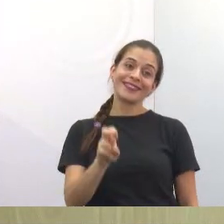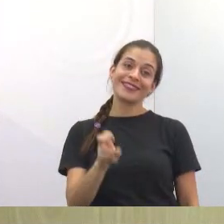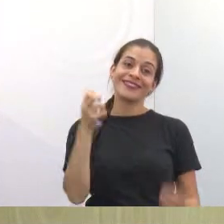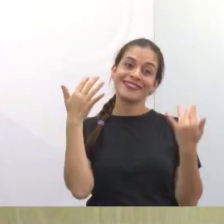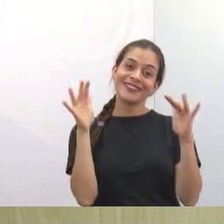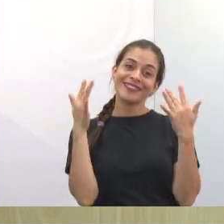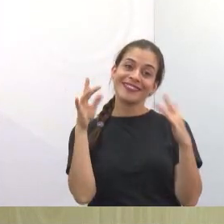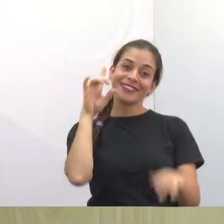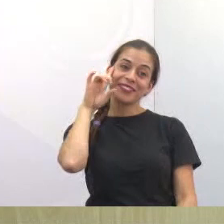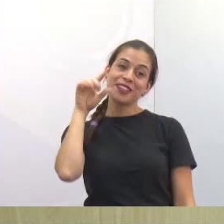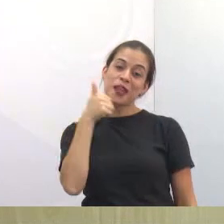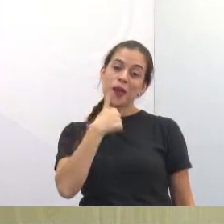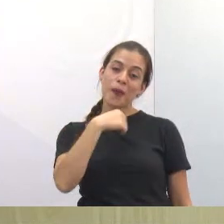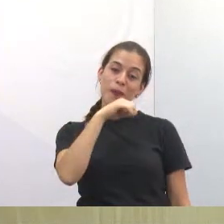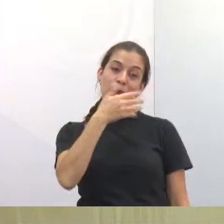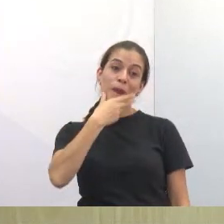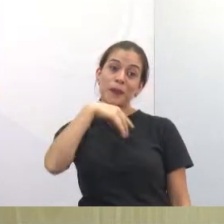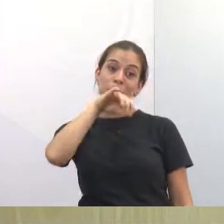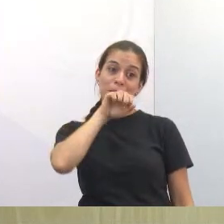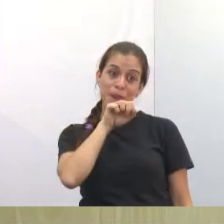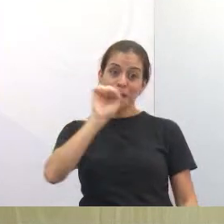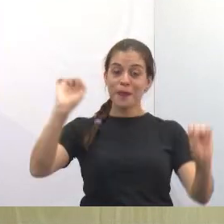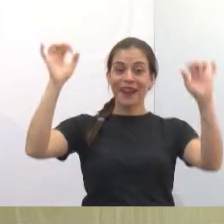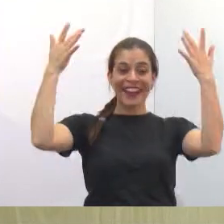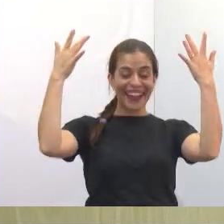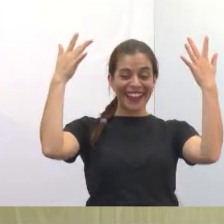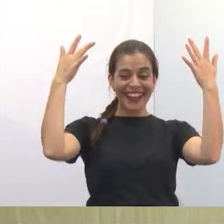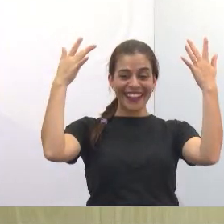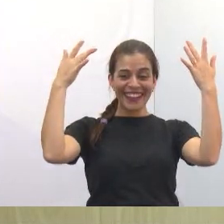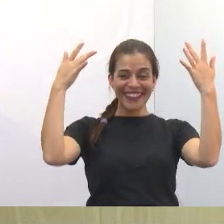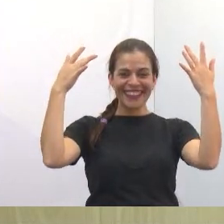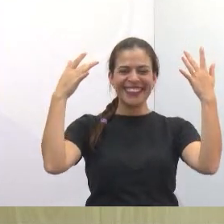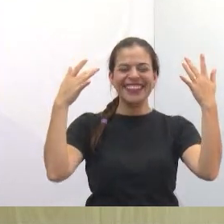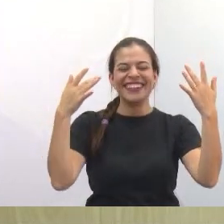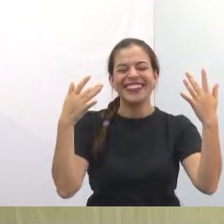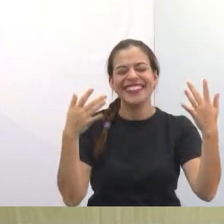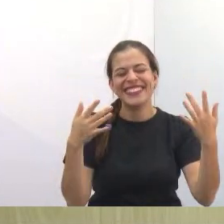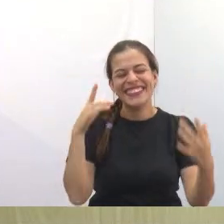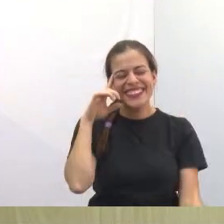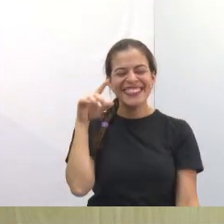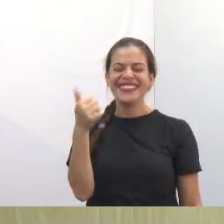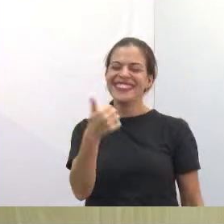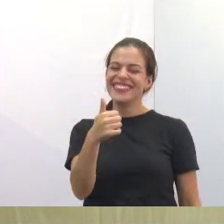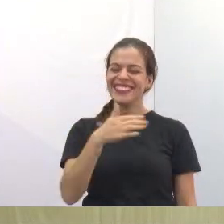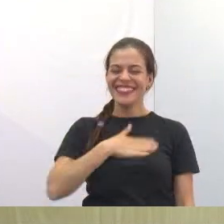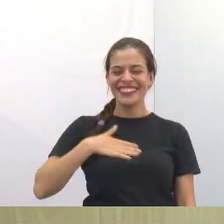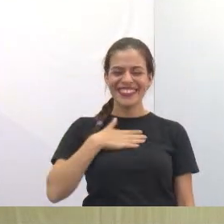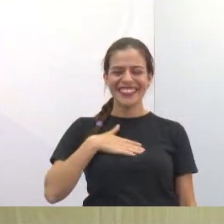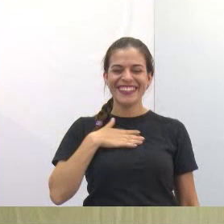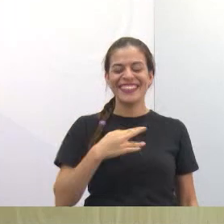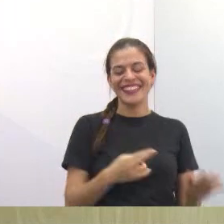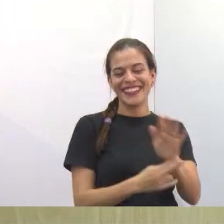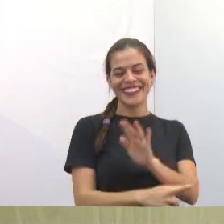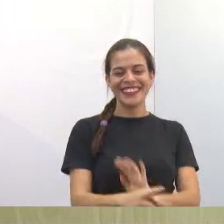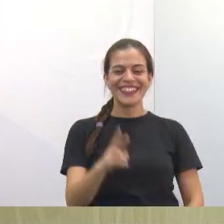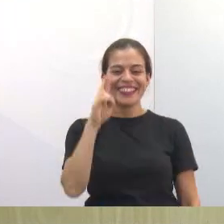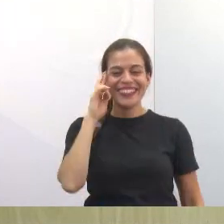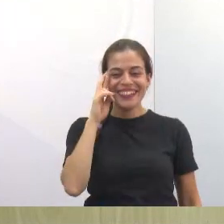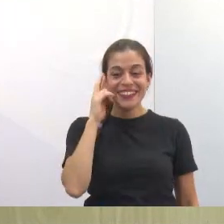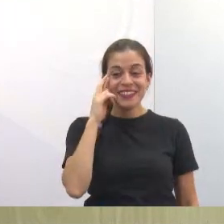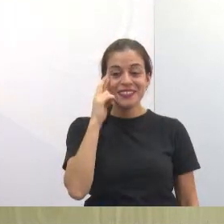pelo transcurso do Dia dos Pais, celebrado neste ano em 11 de agosto. Autoria, Roninha. Moção